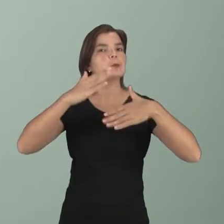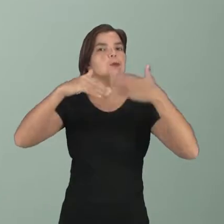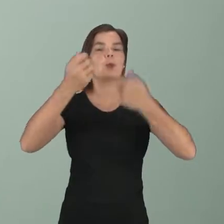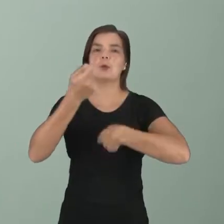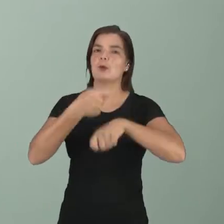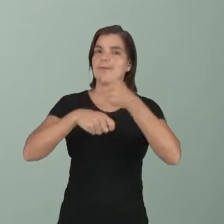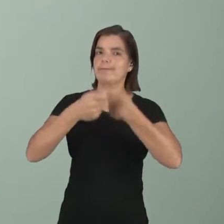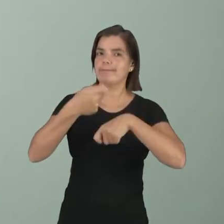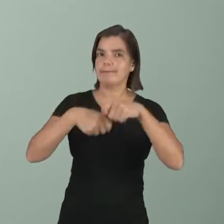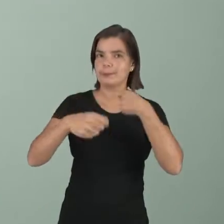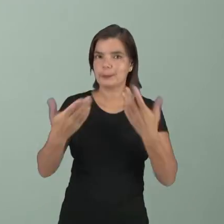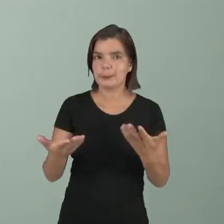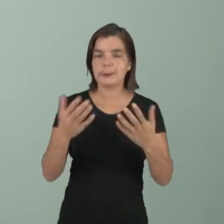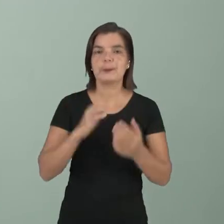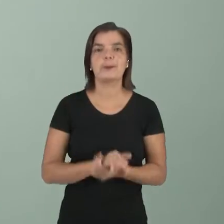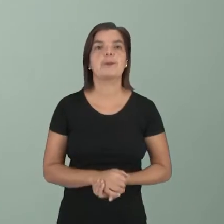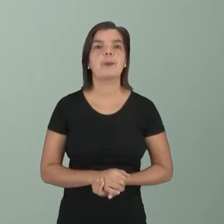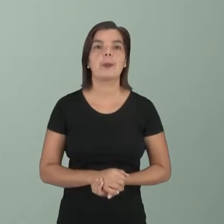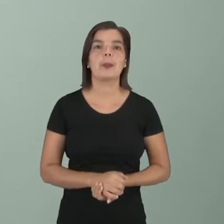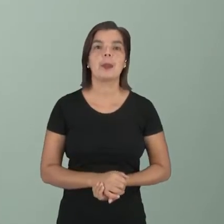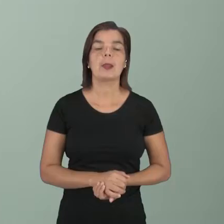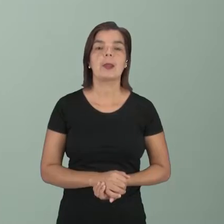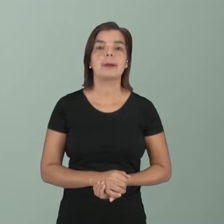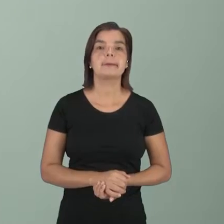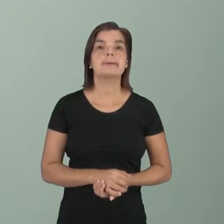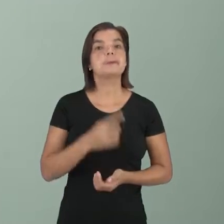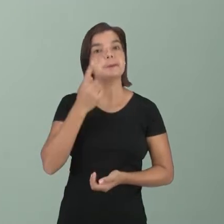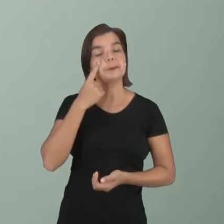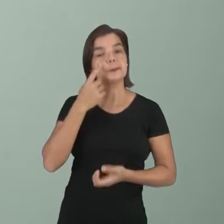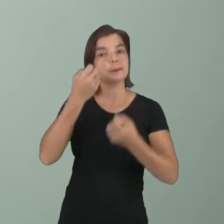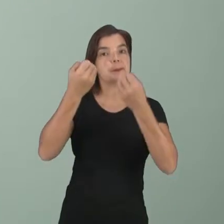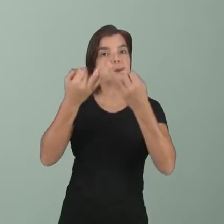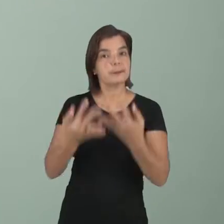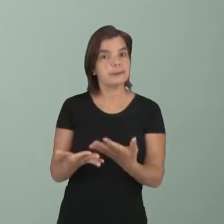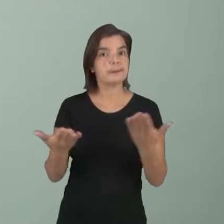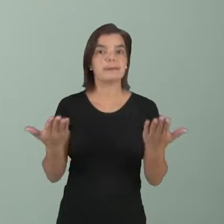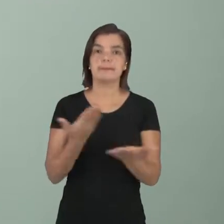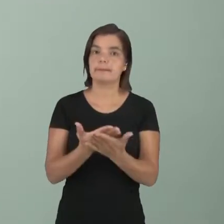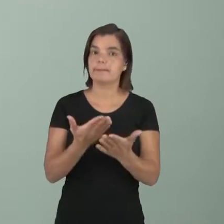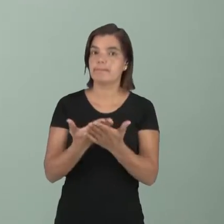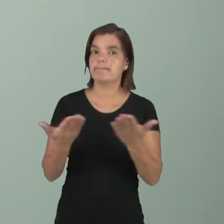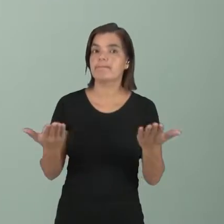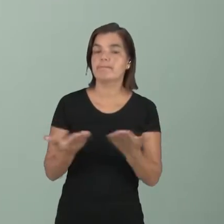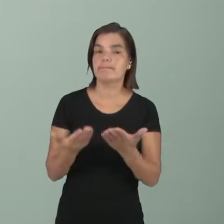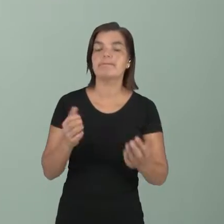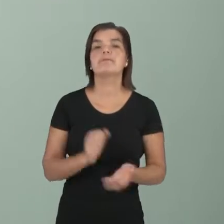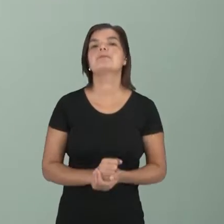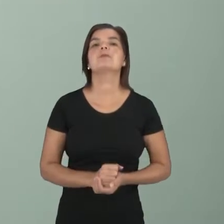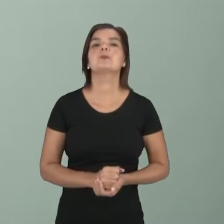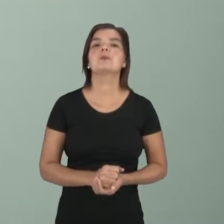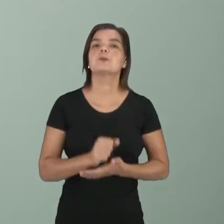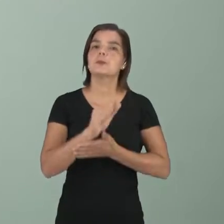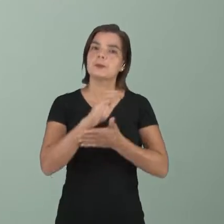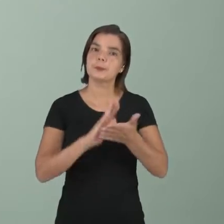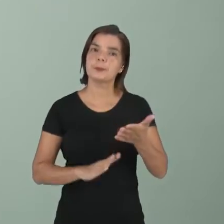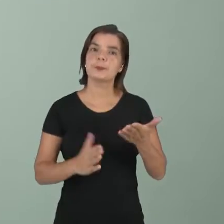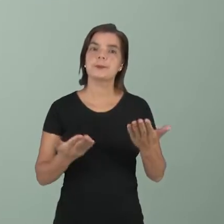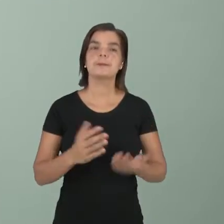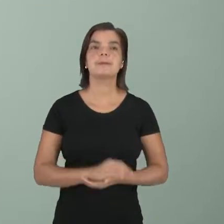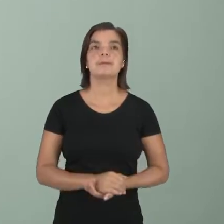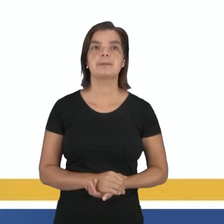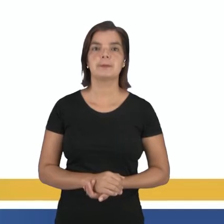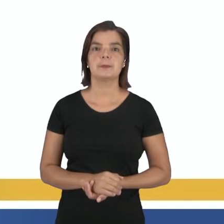crescer economicamente novamente. Então, diante do que a gente viu na nossa aula de hoje, nós vamos ao nosso